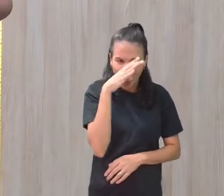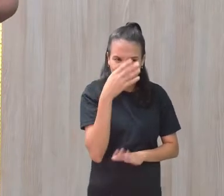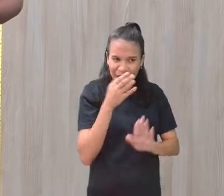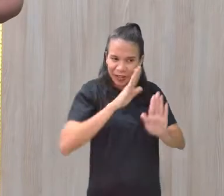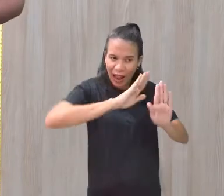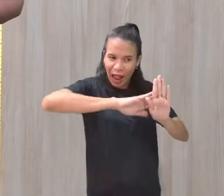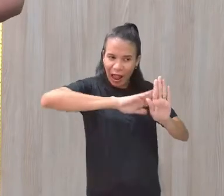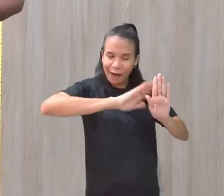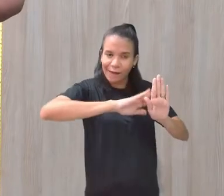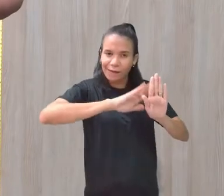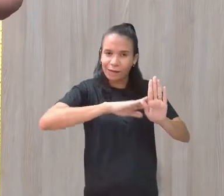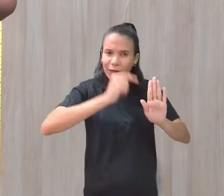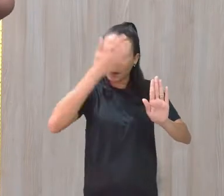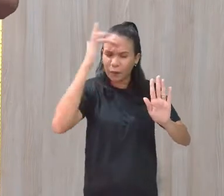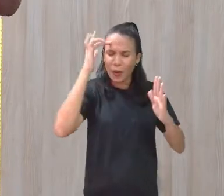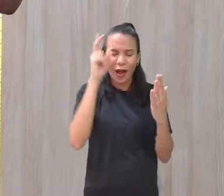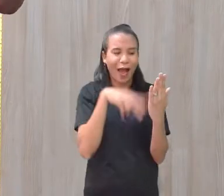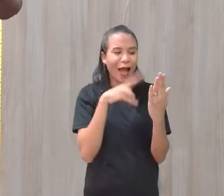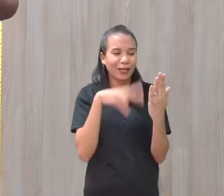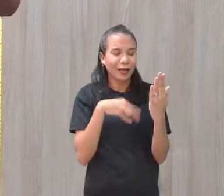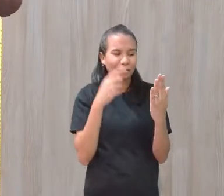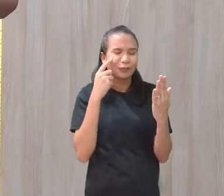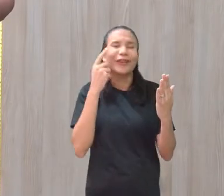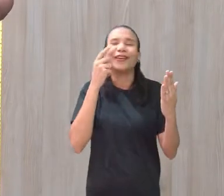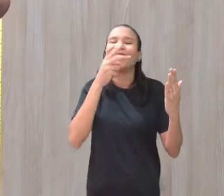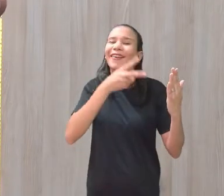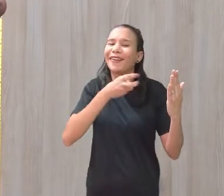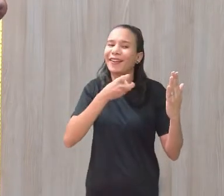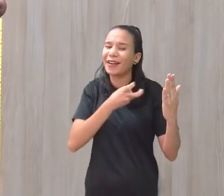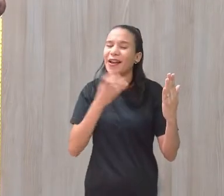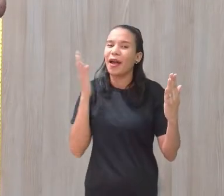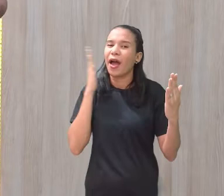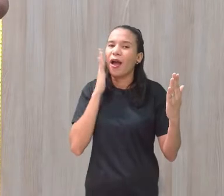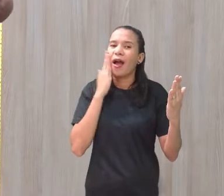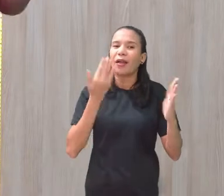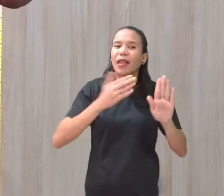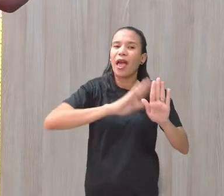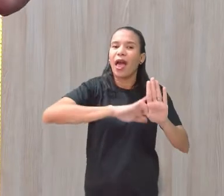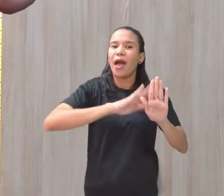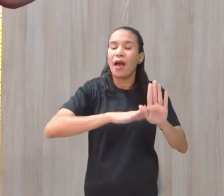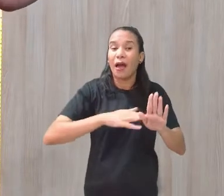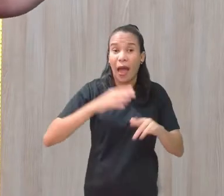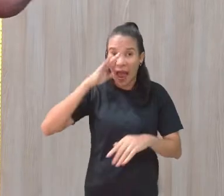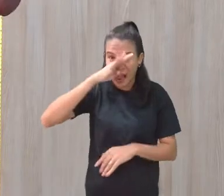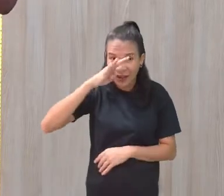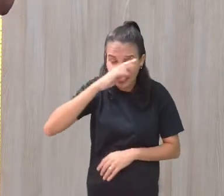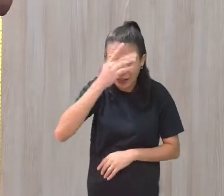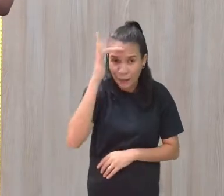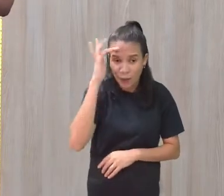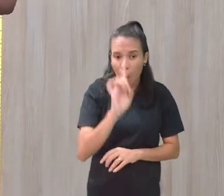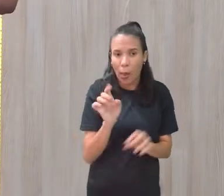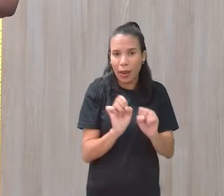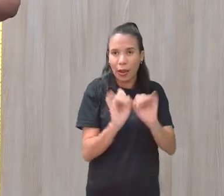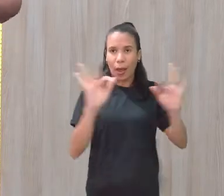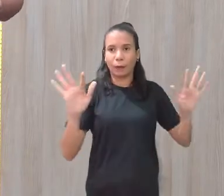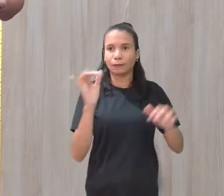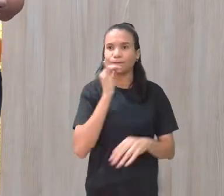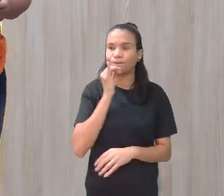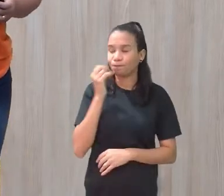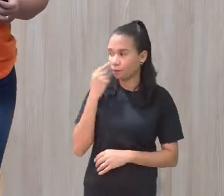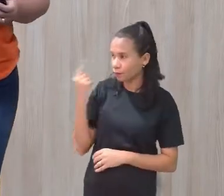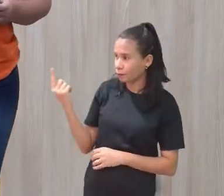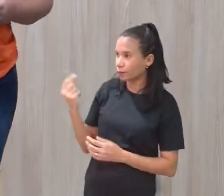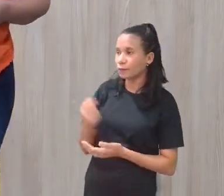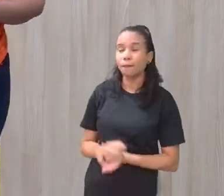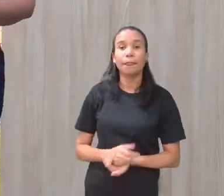para o leitor, para que a gente faça com que o leitor entenda essa crítica sem a gente deixar claro. Por exemplo, quando